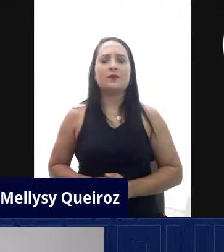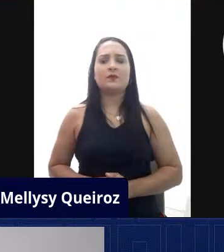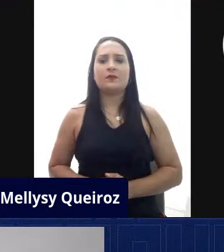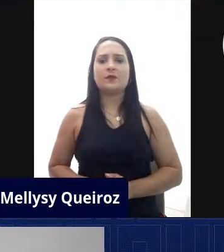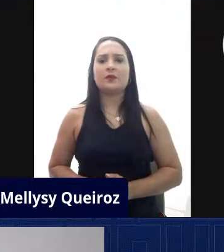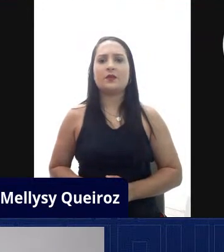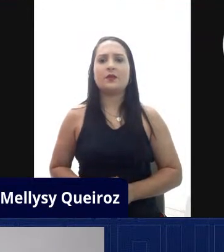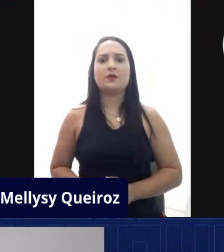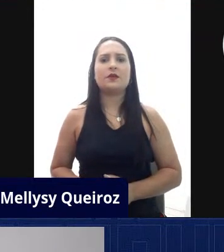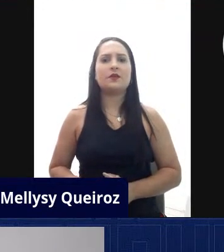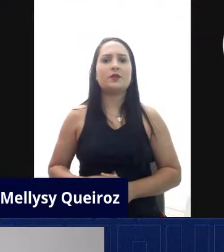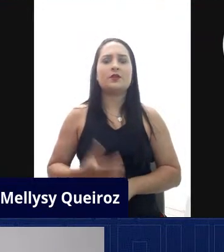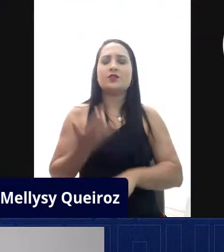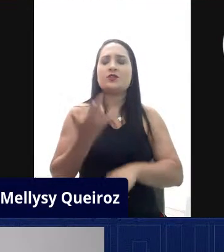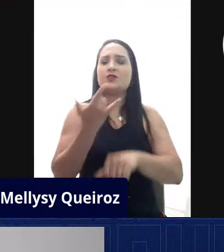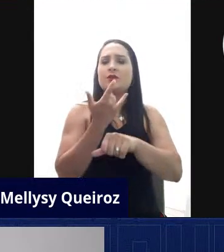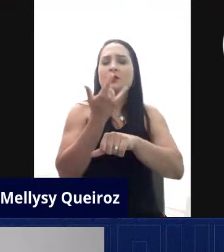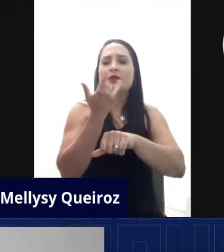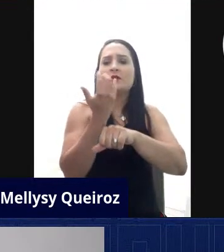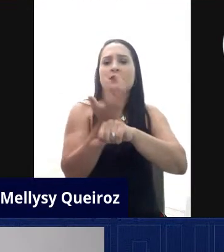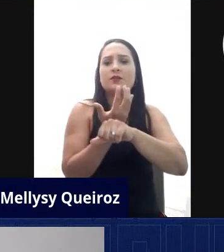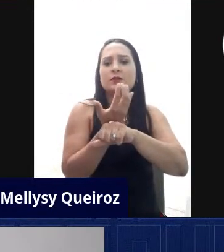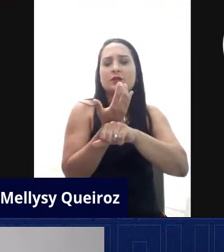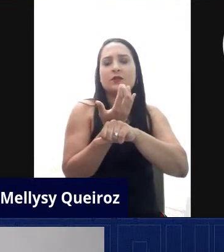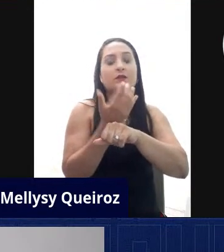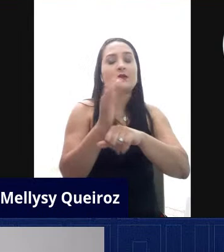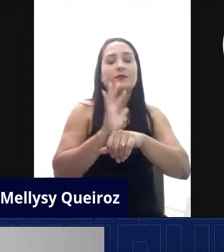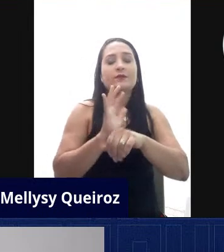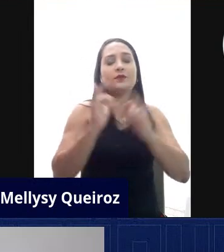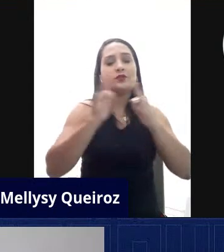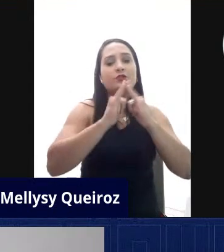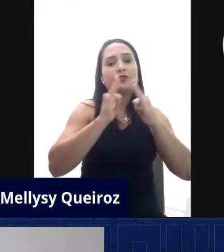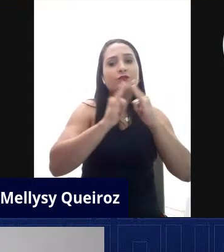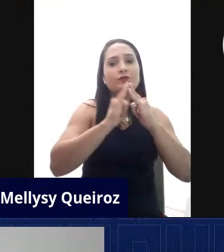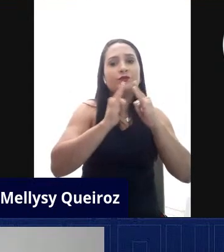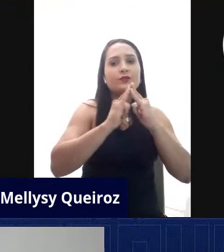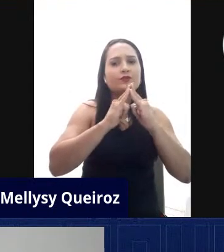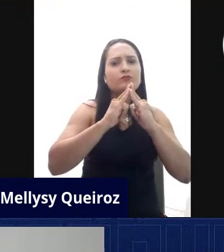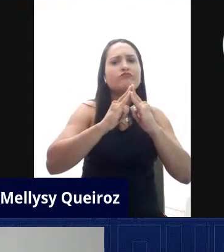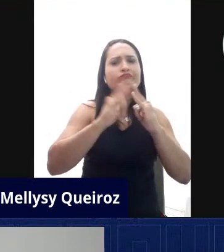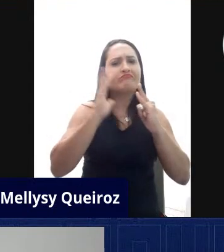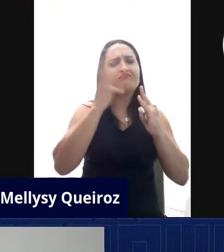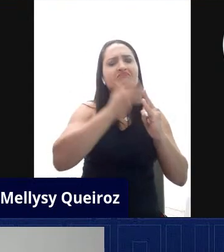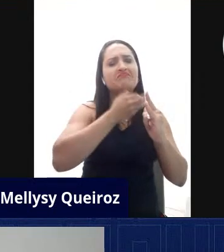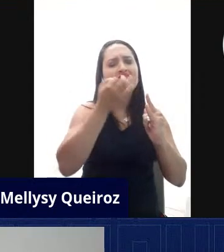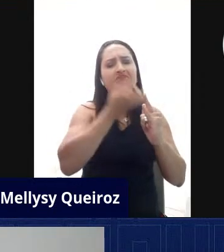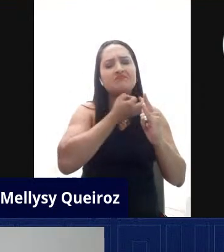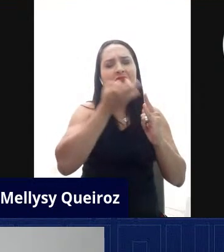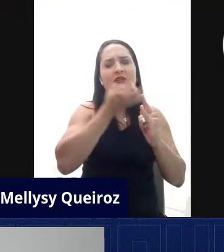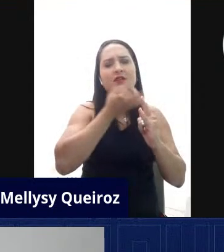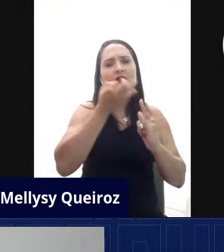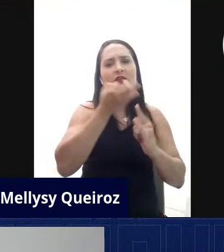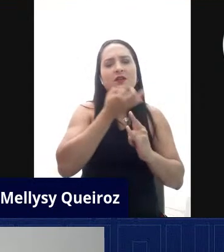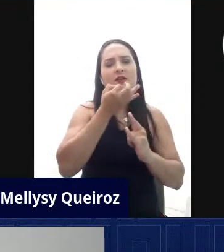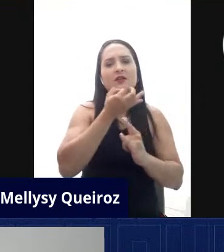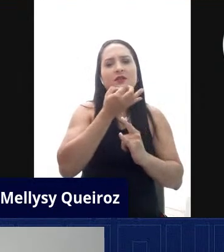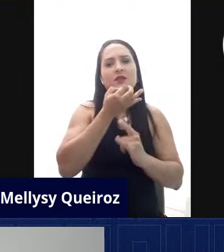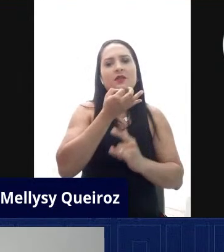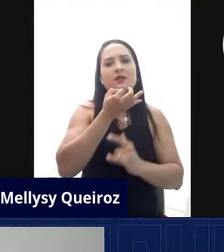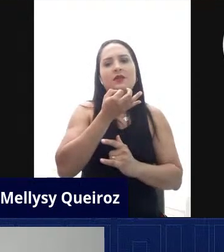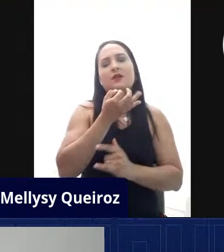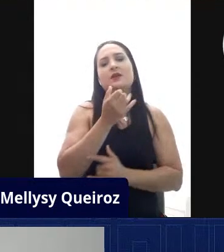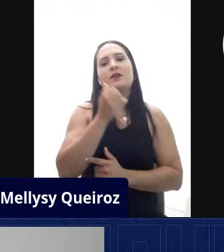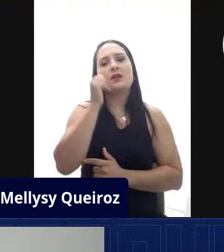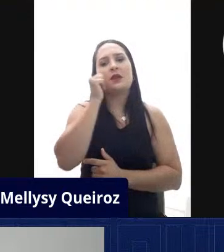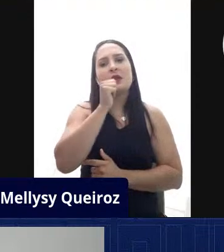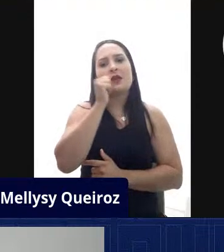temos no Pernambuco, que é a Casa da Mulher do Nordeste, né? Que nossa querida Graciete está nos vendo neste momento. Muito obrigada